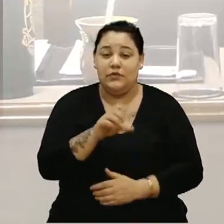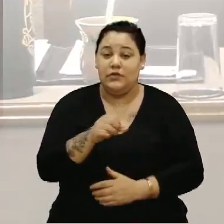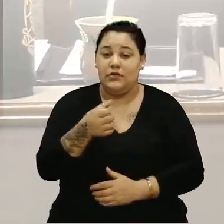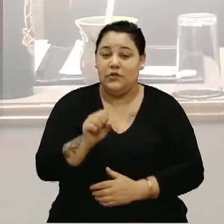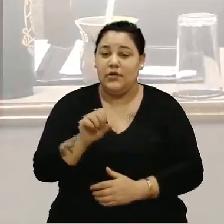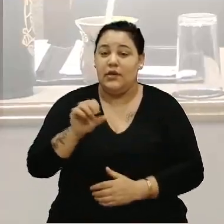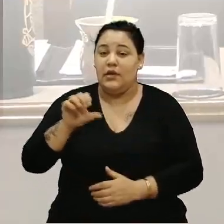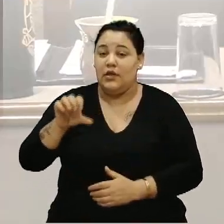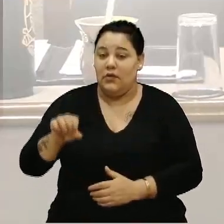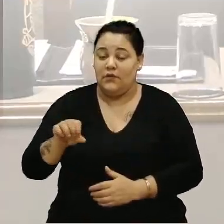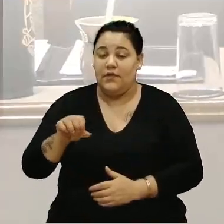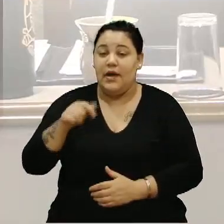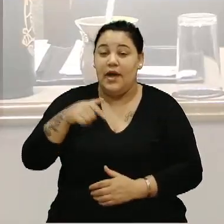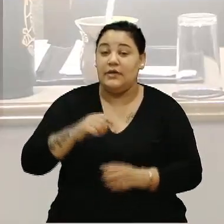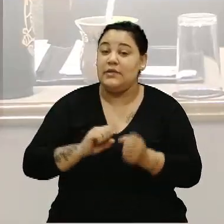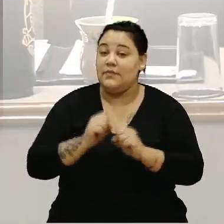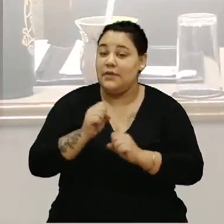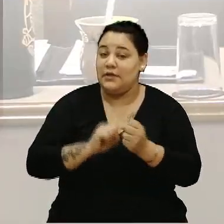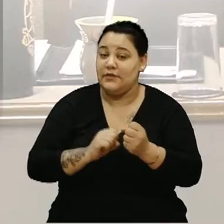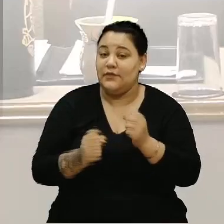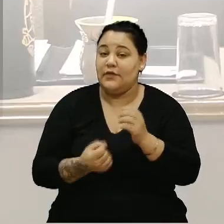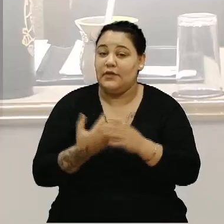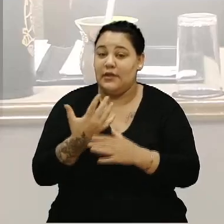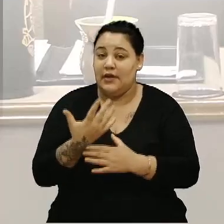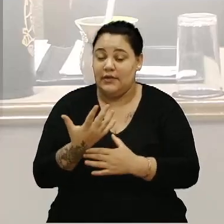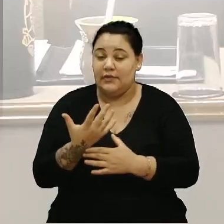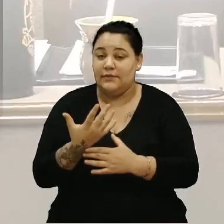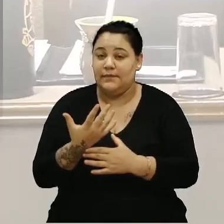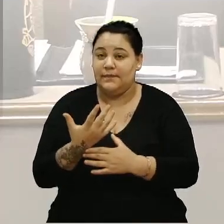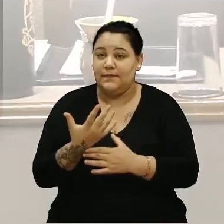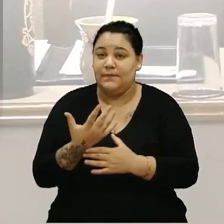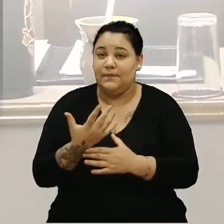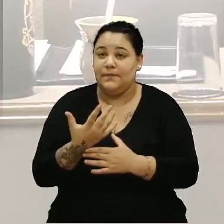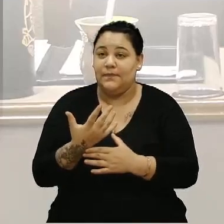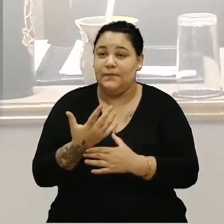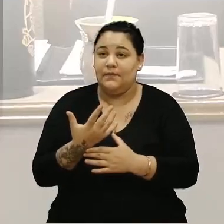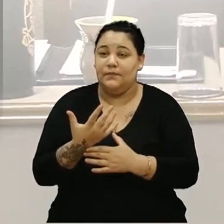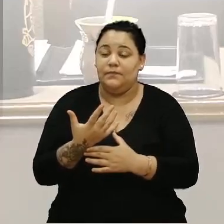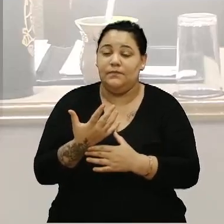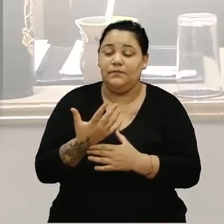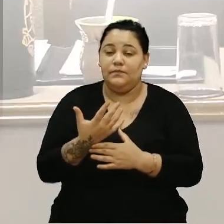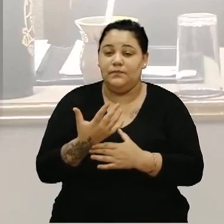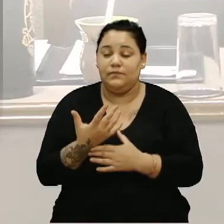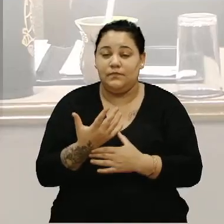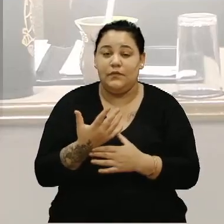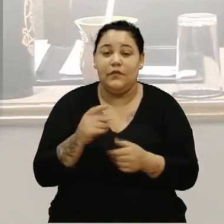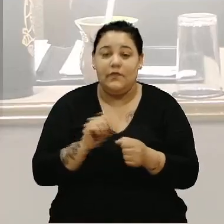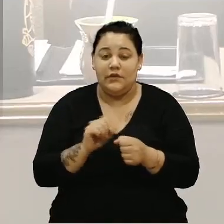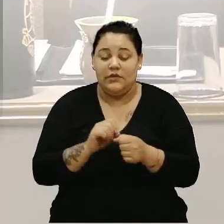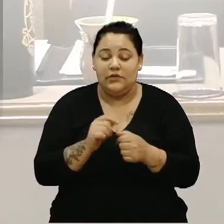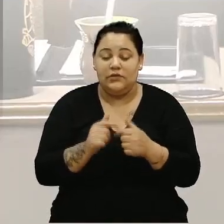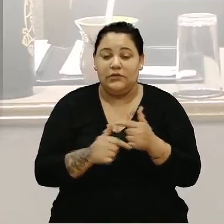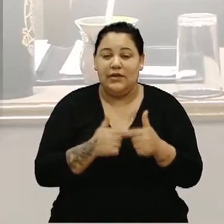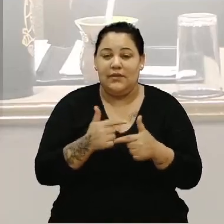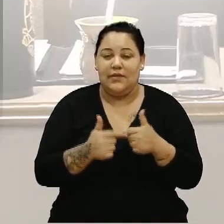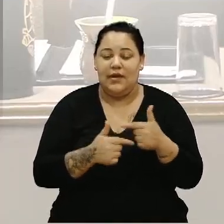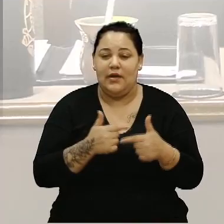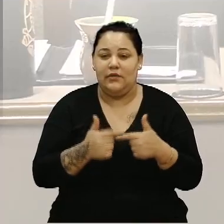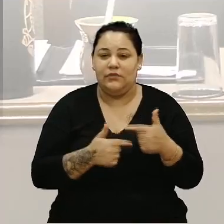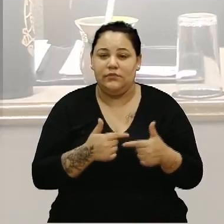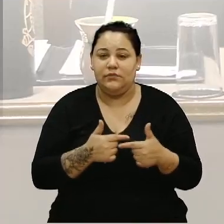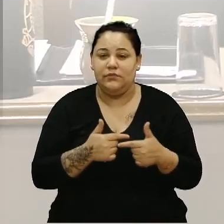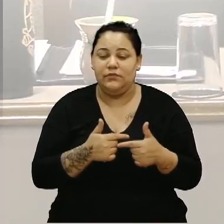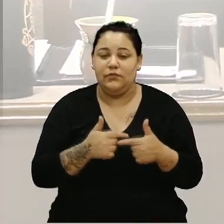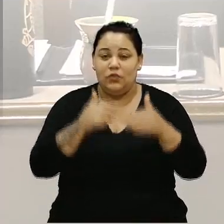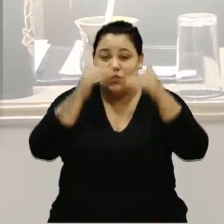1989, a Menon Atacadista foi fundada, baseando suas operações nos princípios de